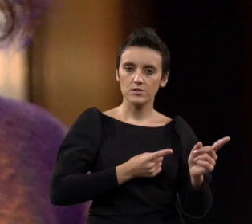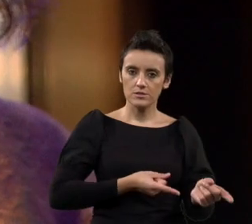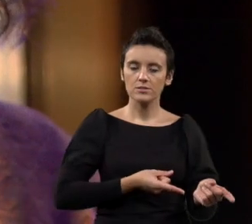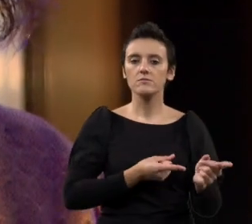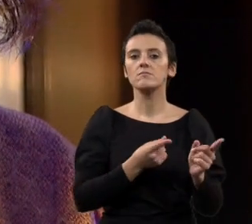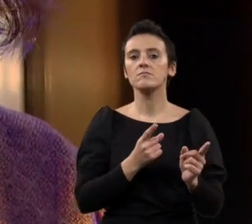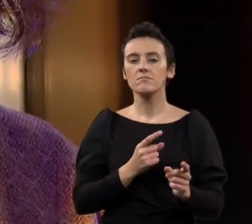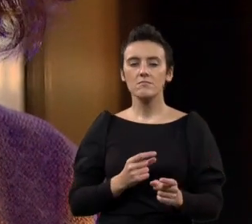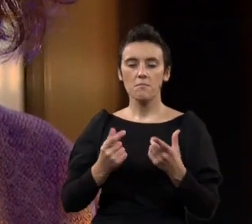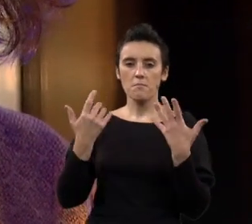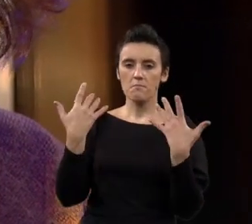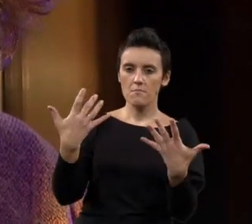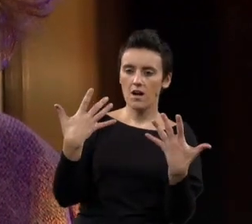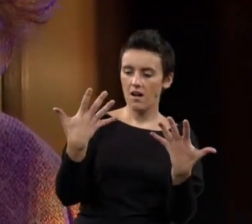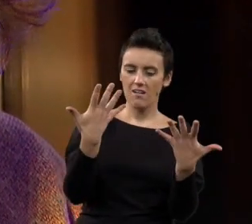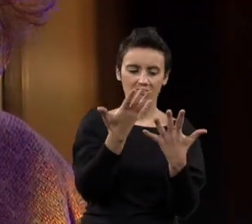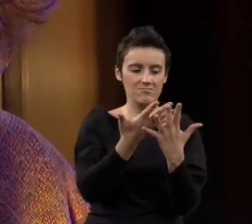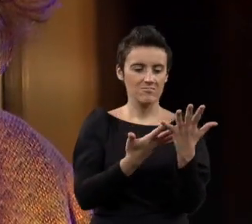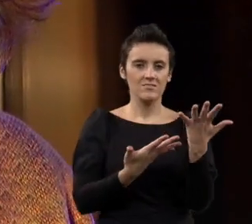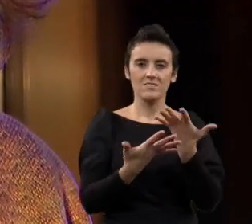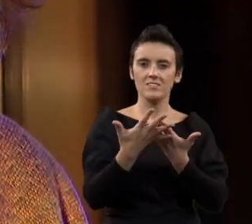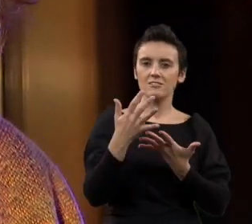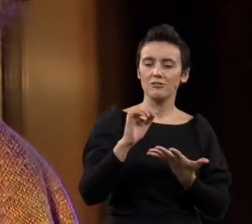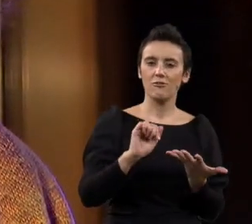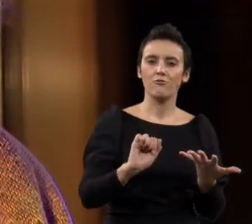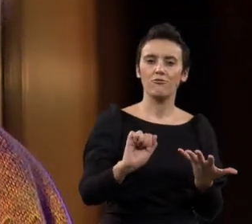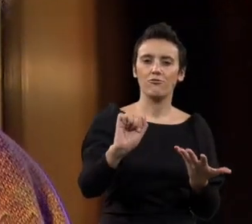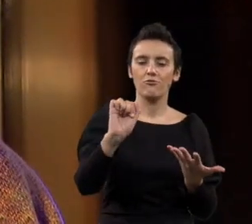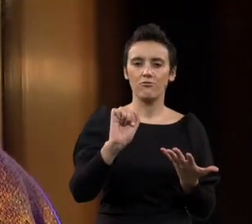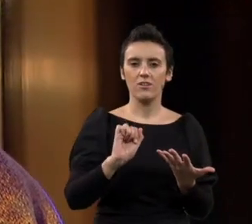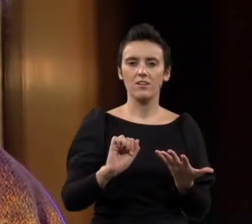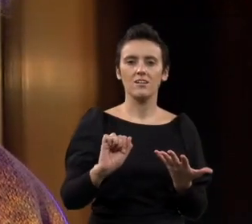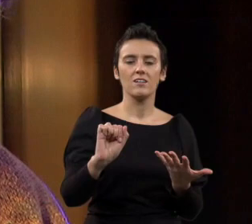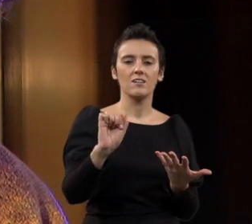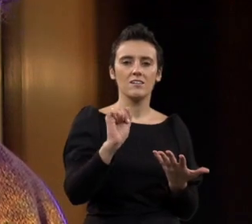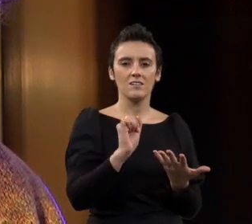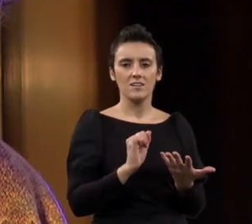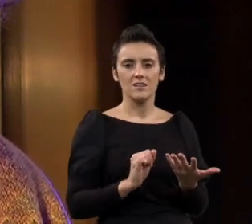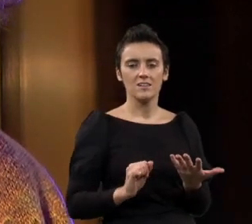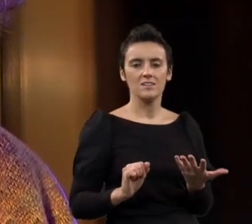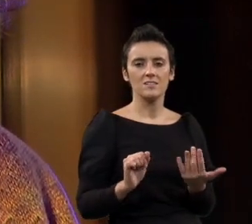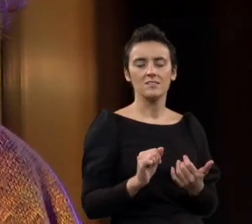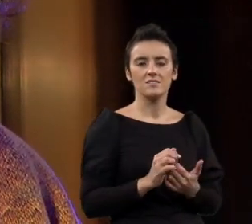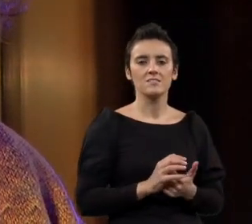Deixava que as mãos se